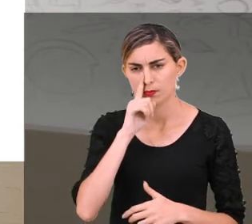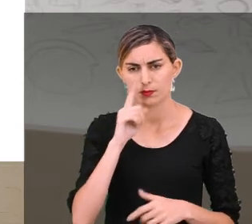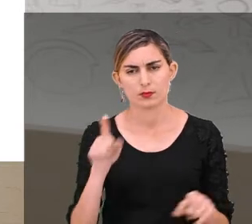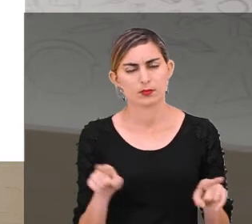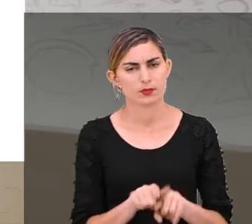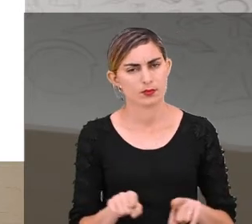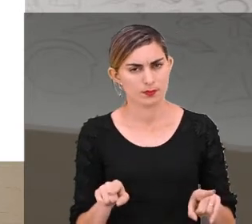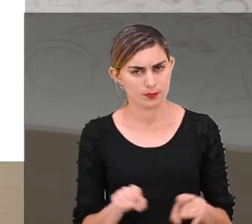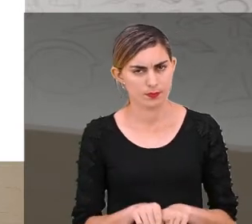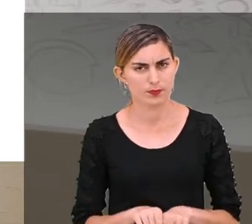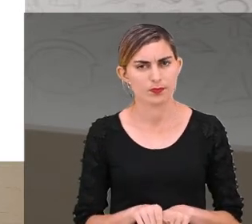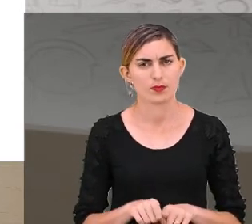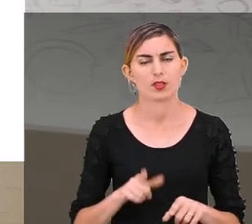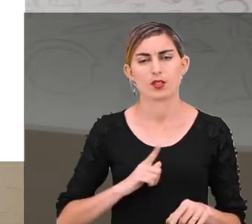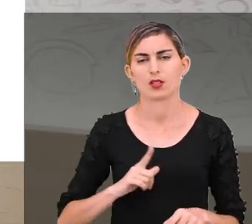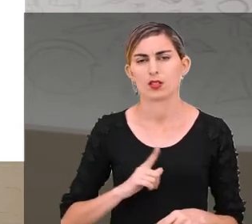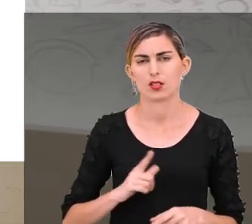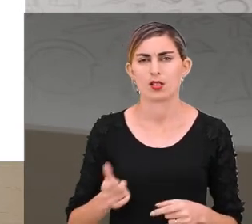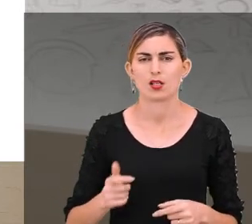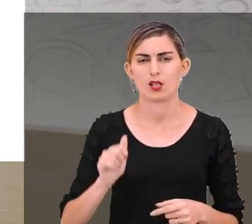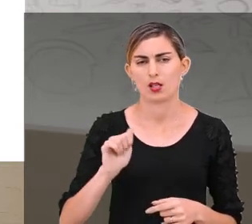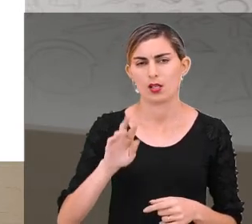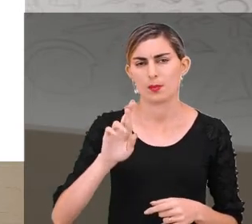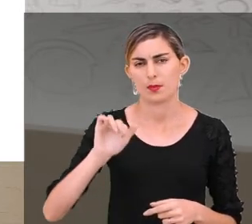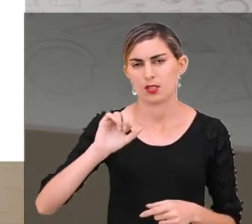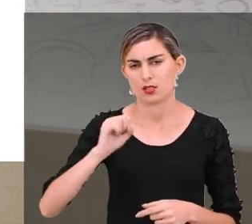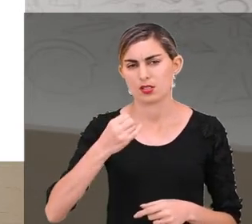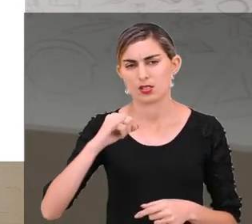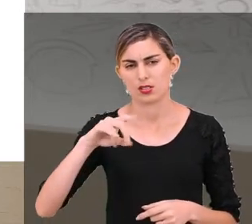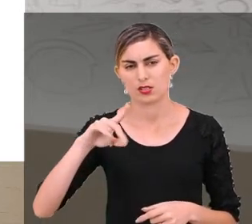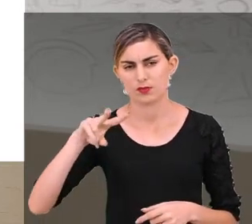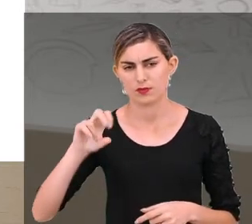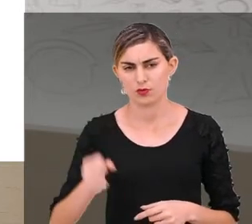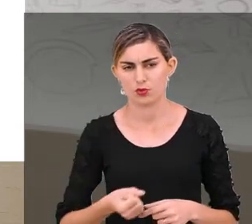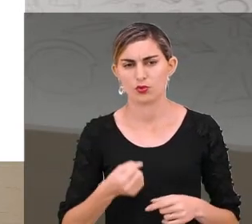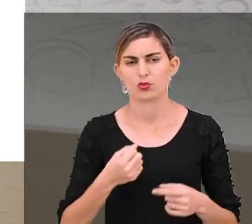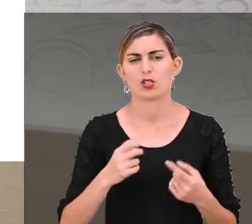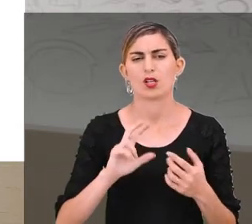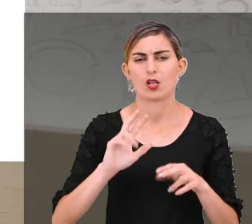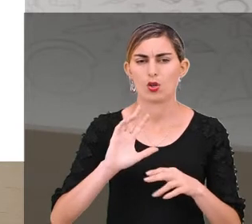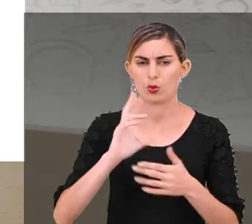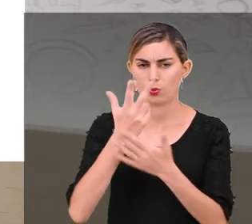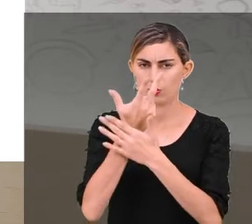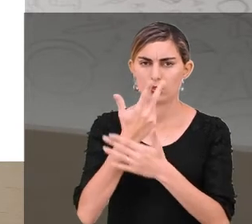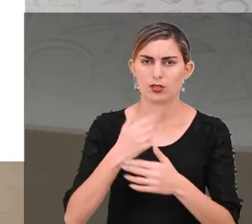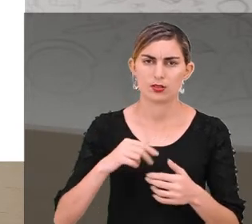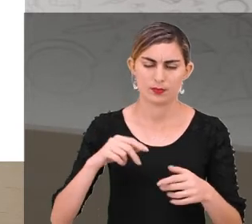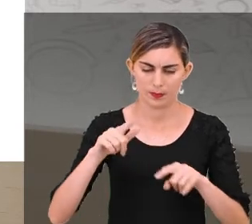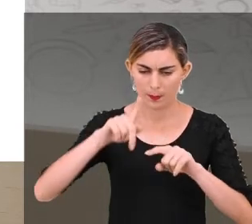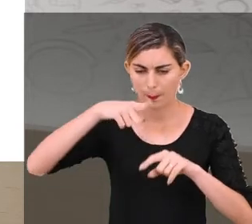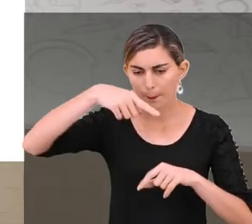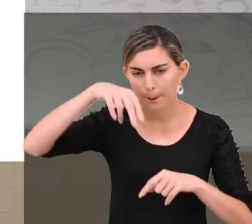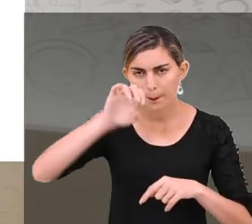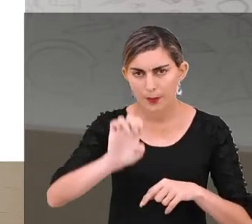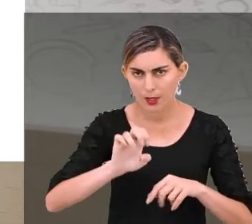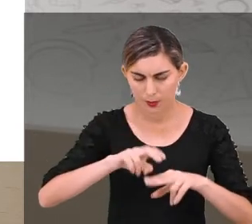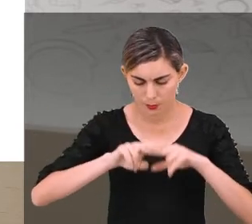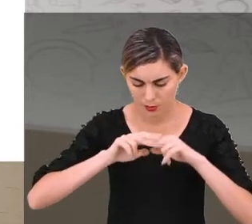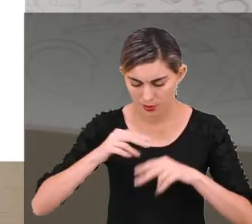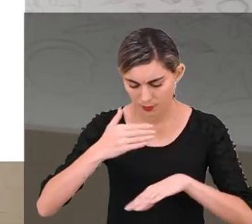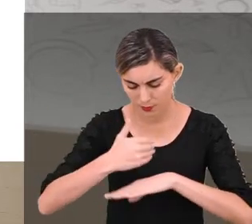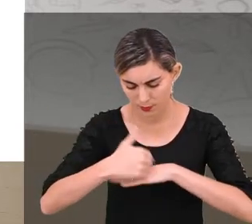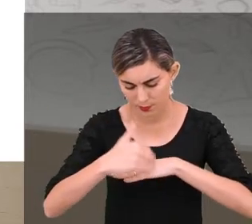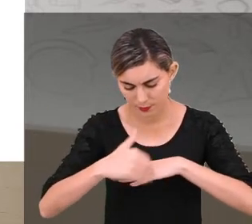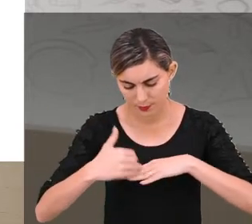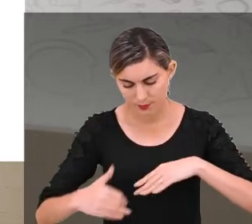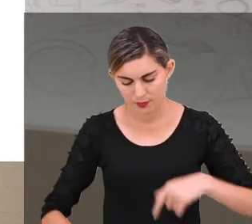risco também são os agentes abrasivos e escoriantes nos pés, que a causa